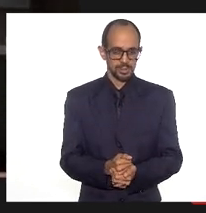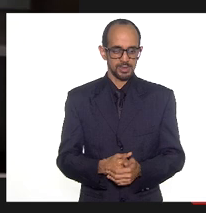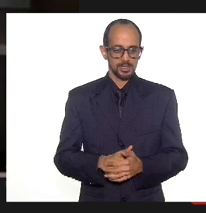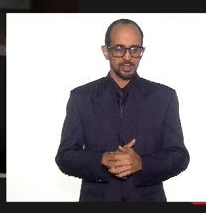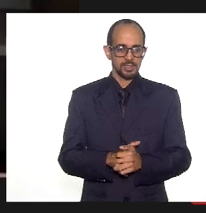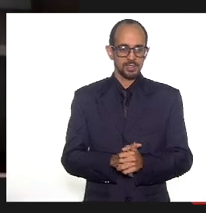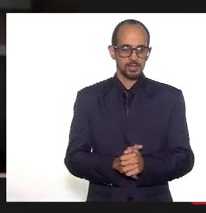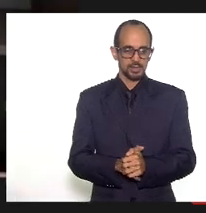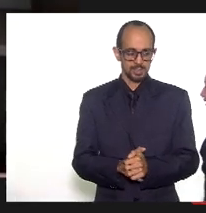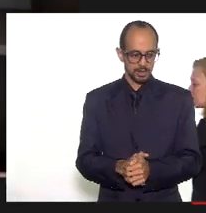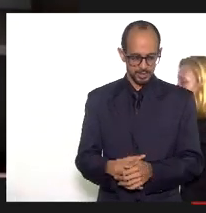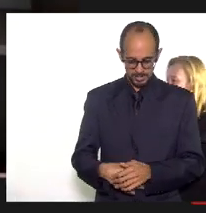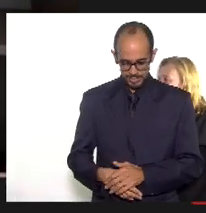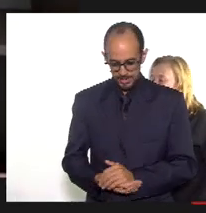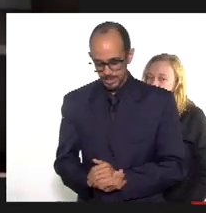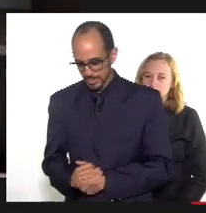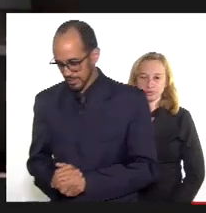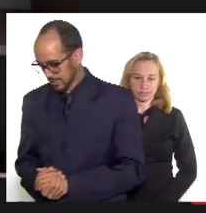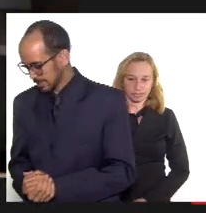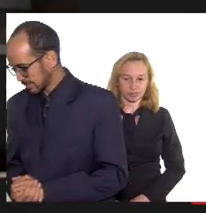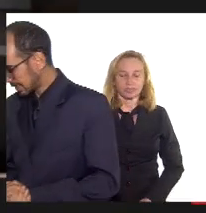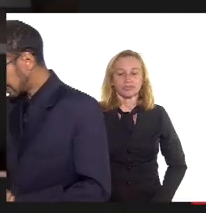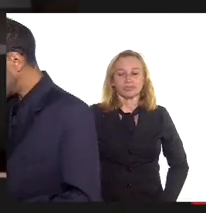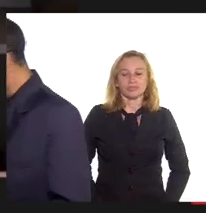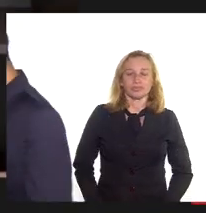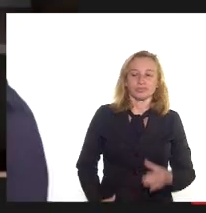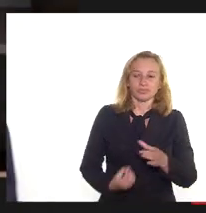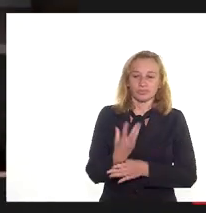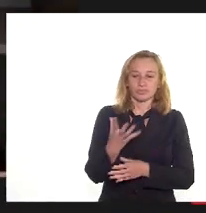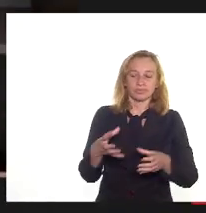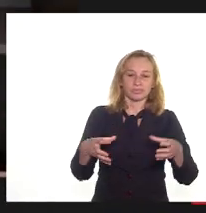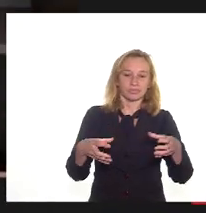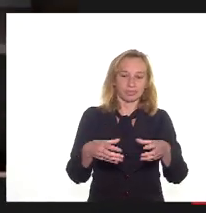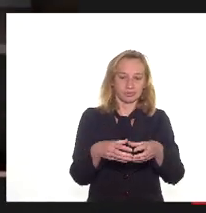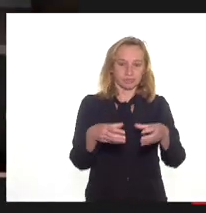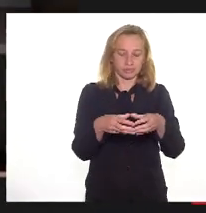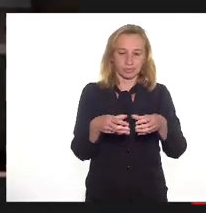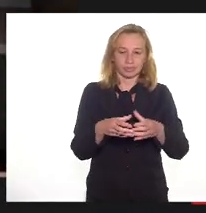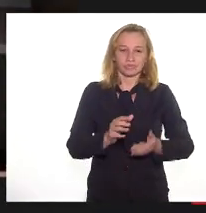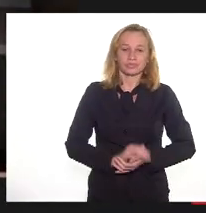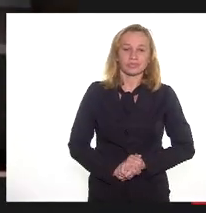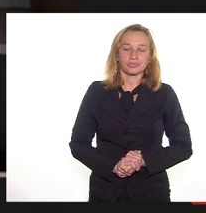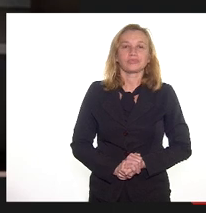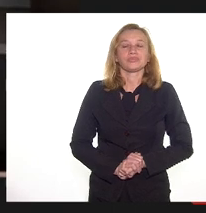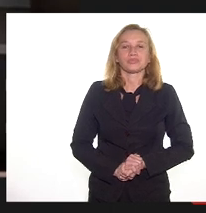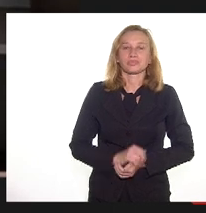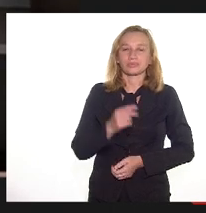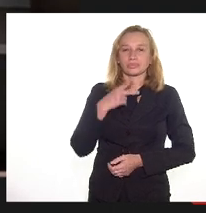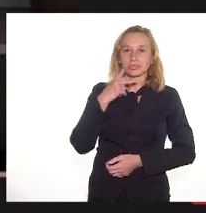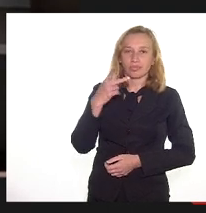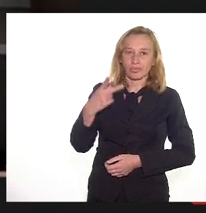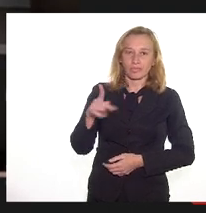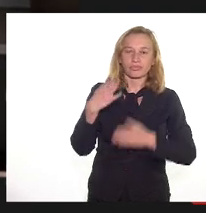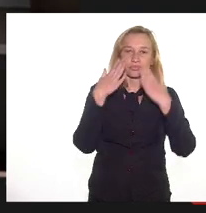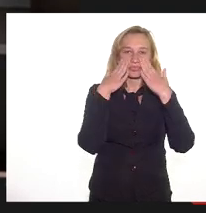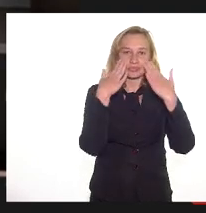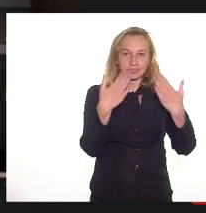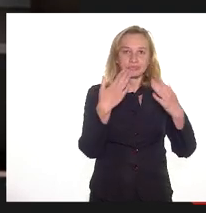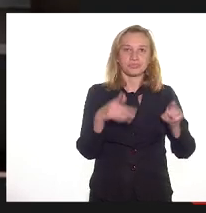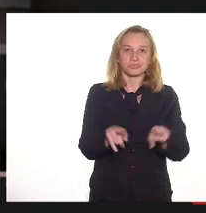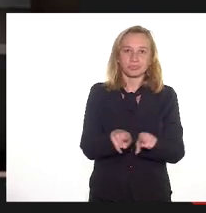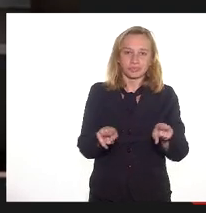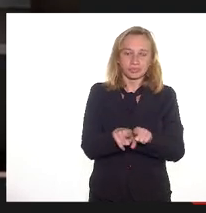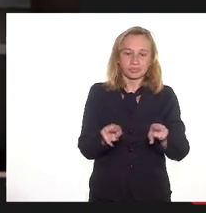janeiro, inclusive, inspirou a criação dessa comissão. E pelas palavras dele e a apresentação